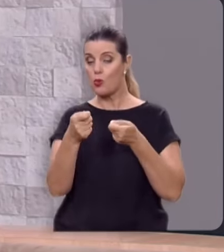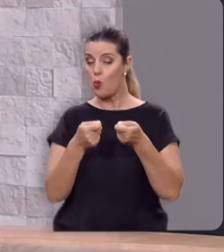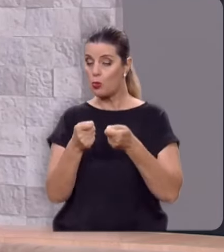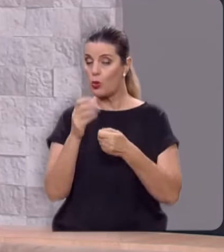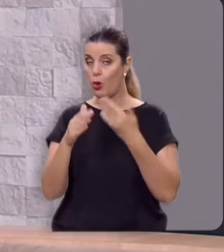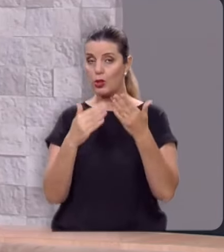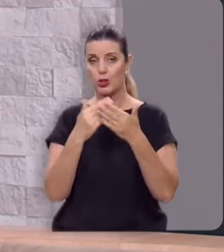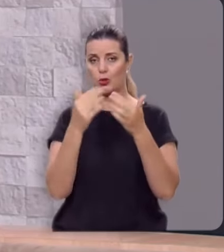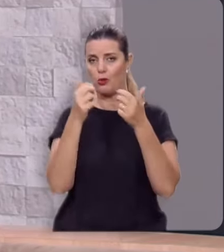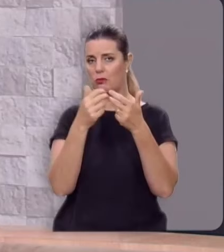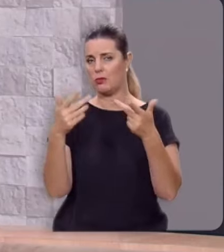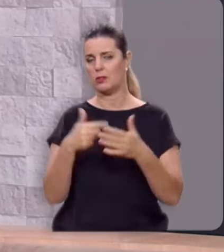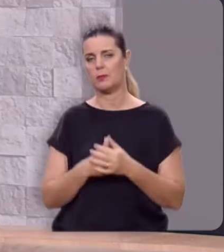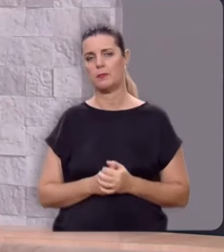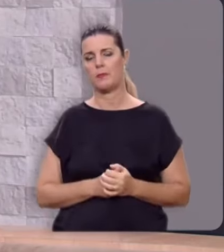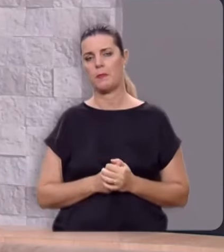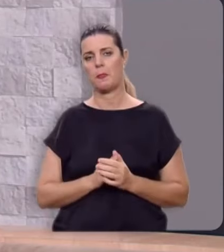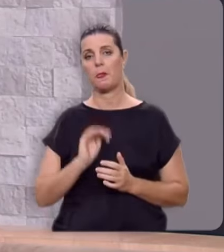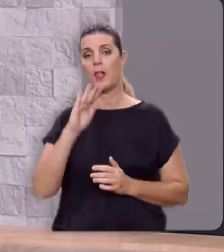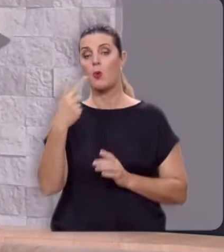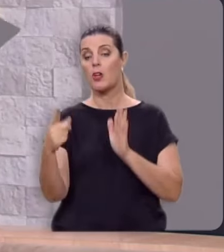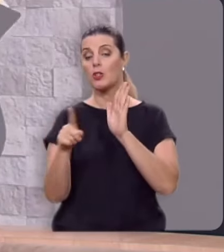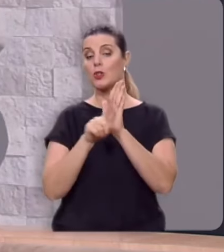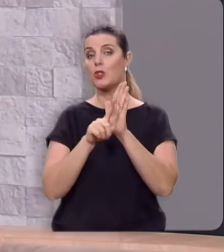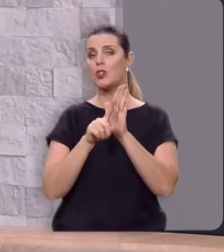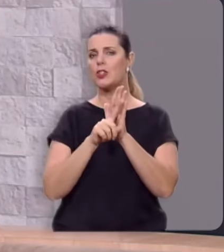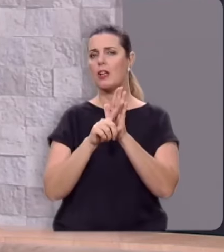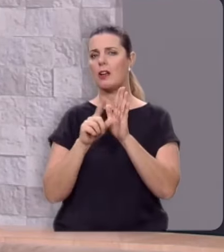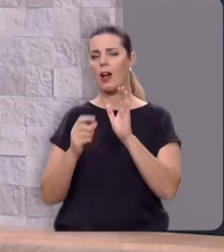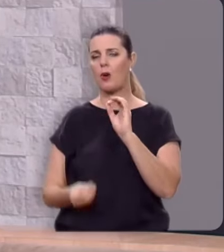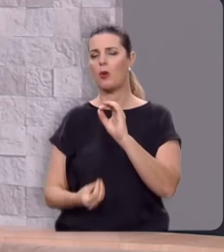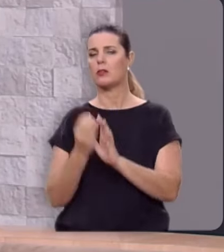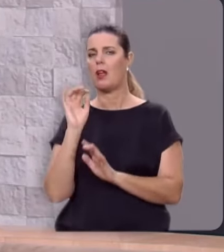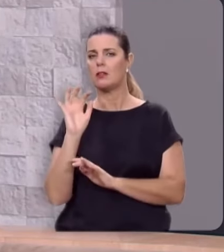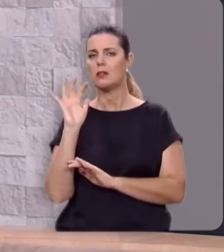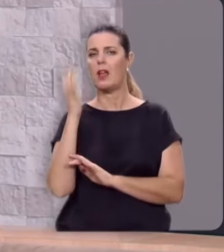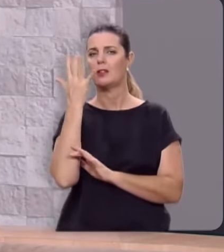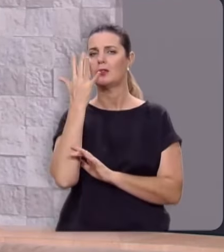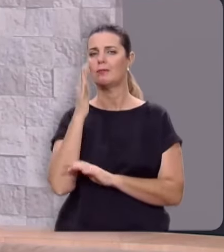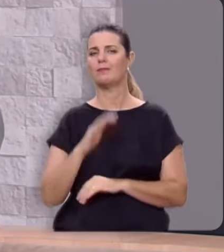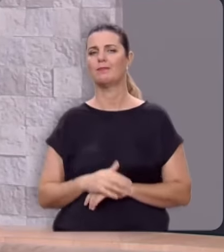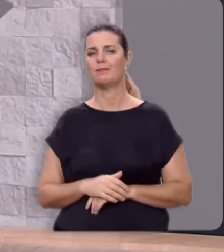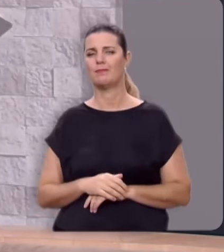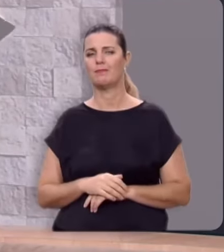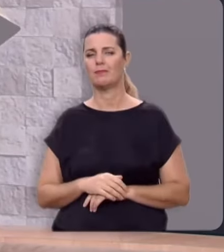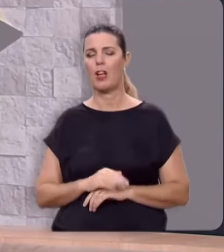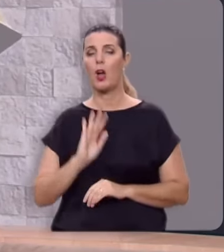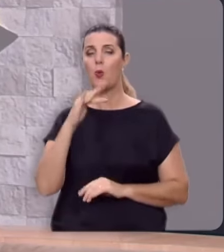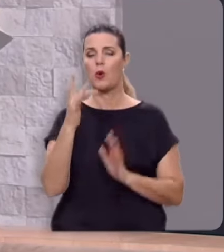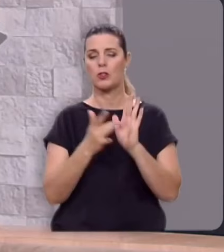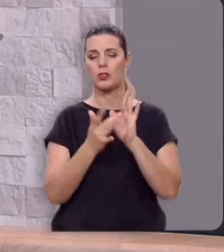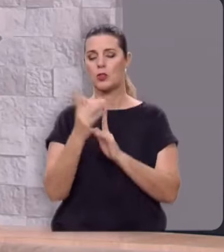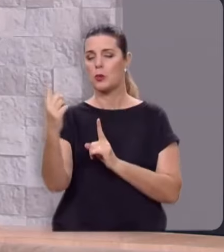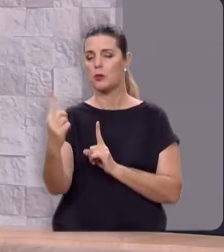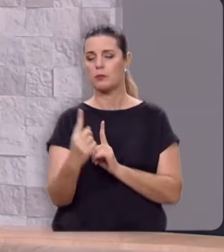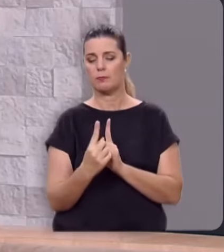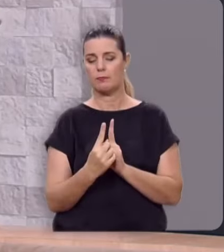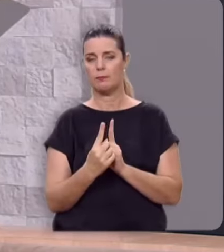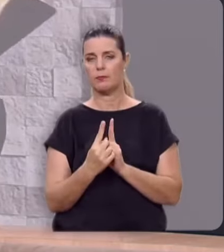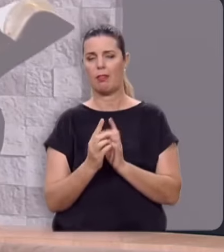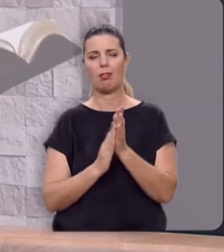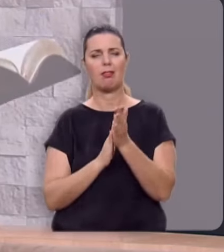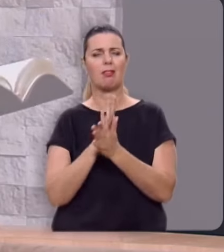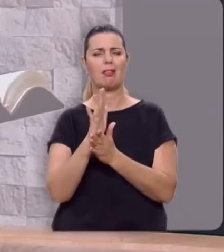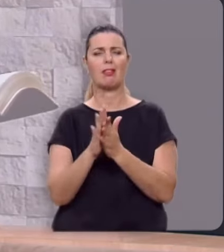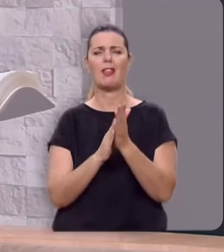controle, que quando Ele chega, chega a solução, que quando Ele está presente,